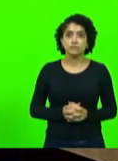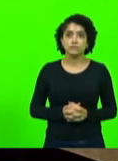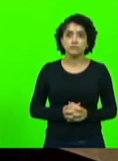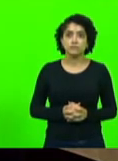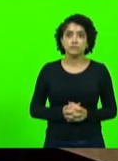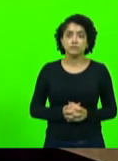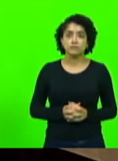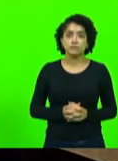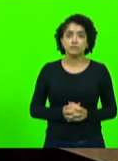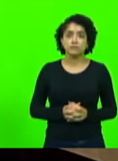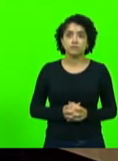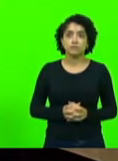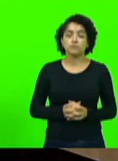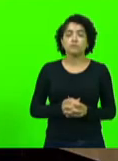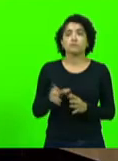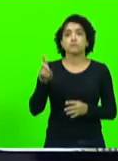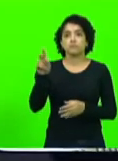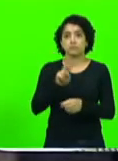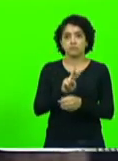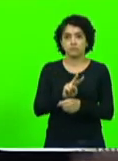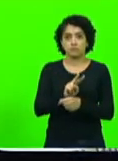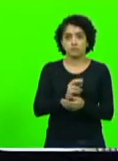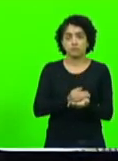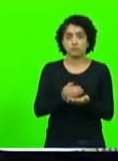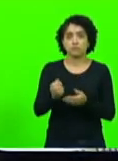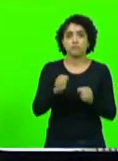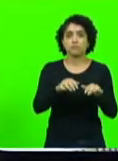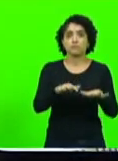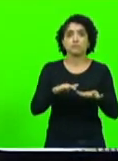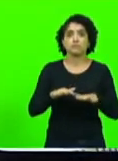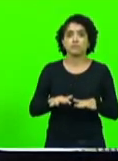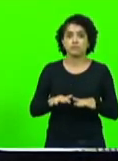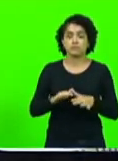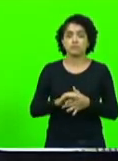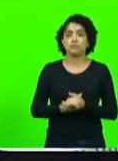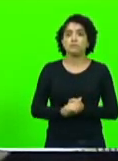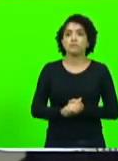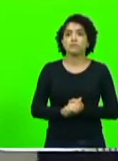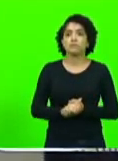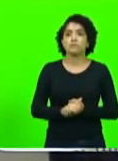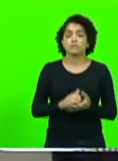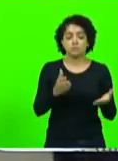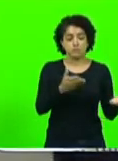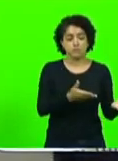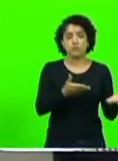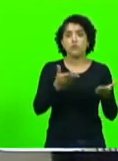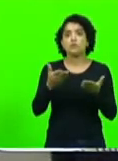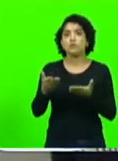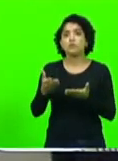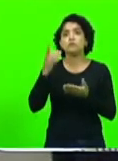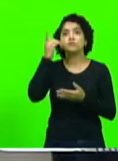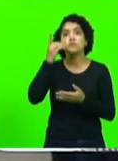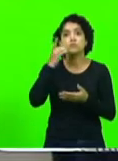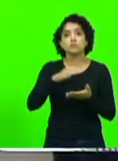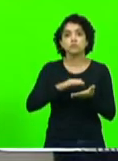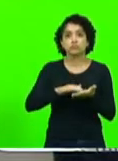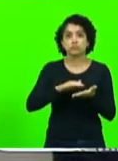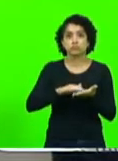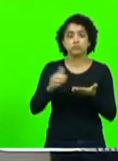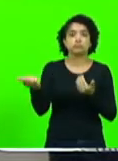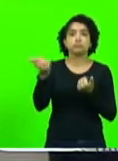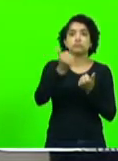sob a proteção de Deus, declaro aberta a presente sessão. Convido o senhor secretário ad